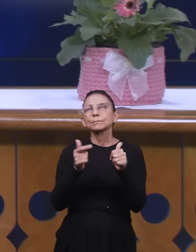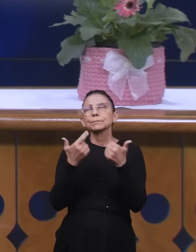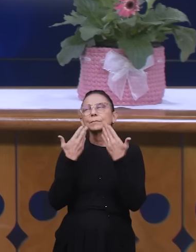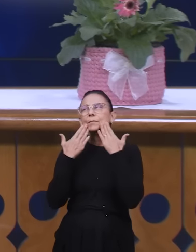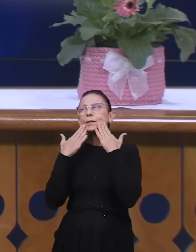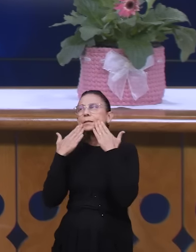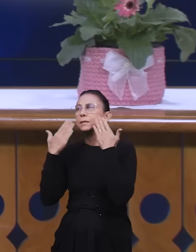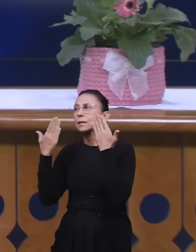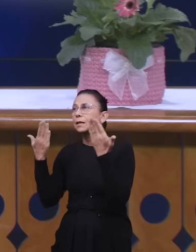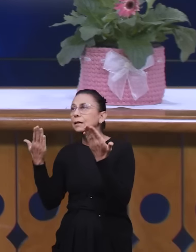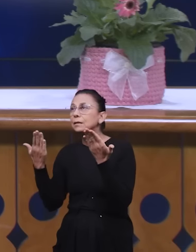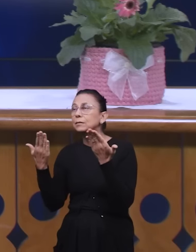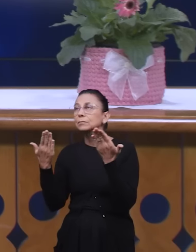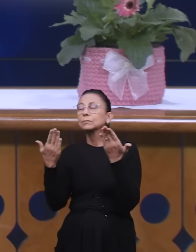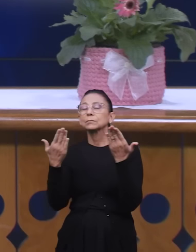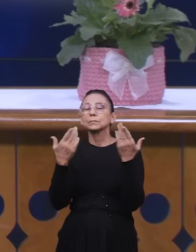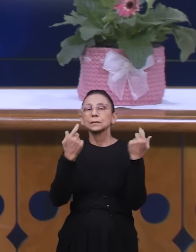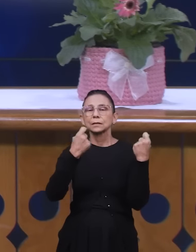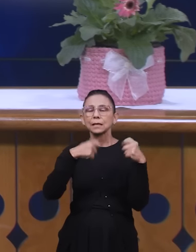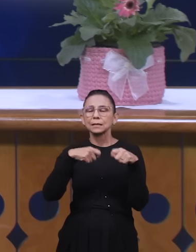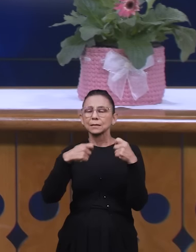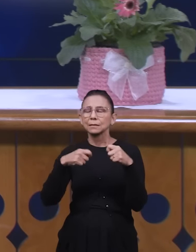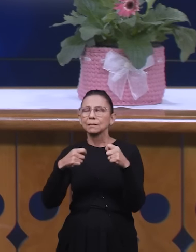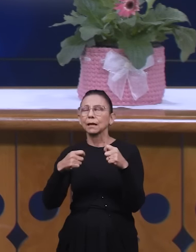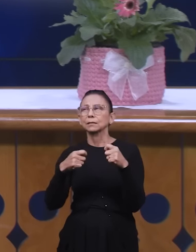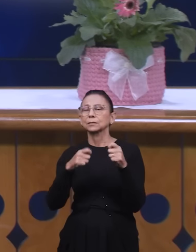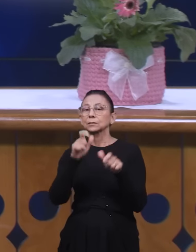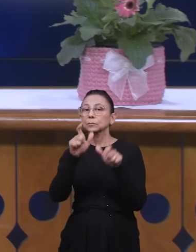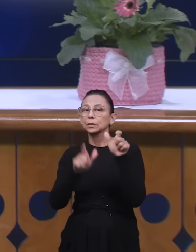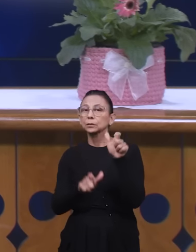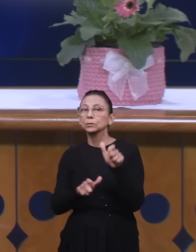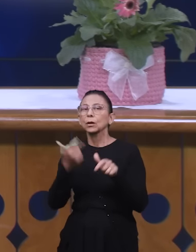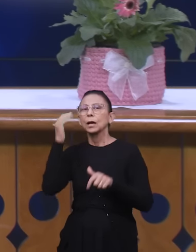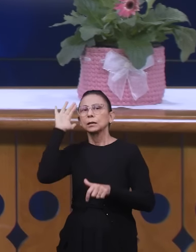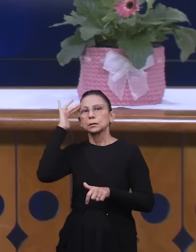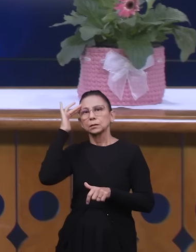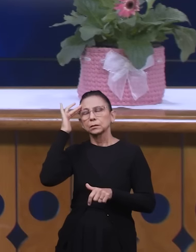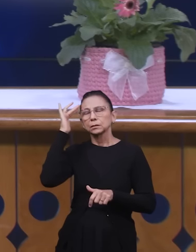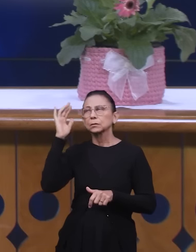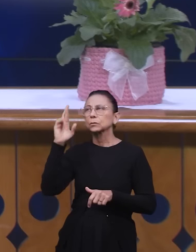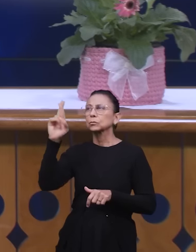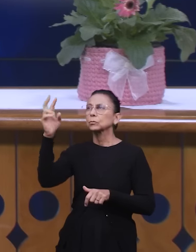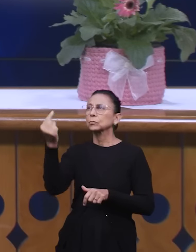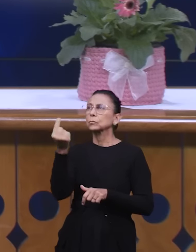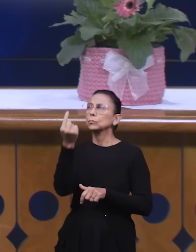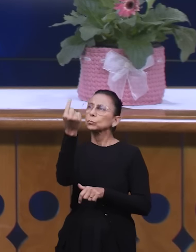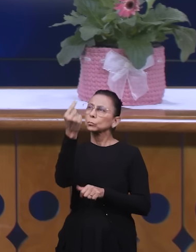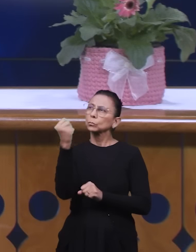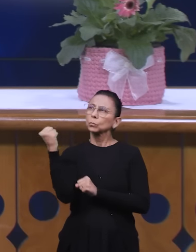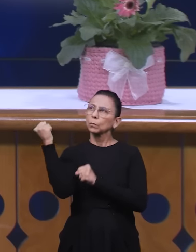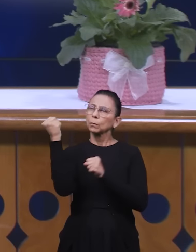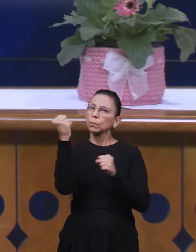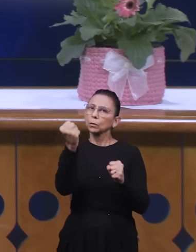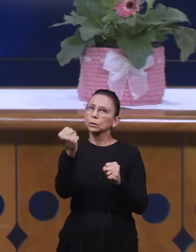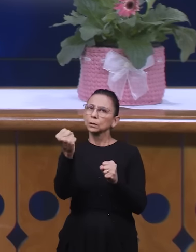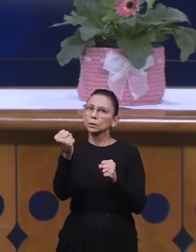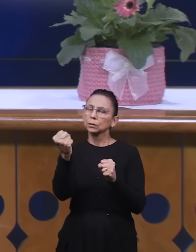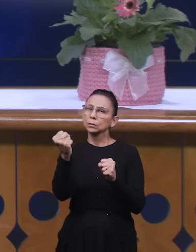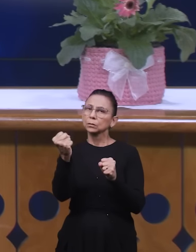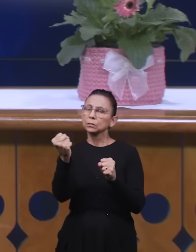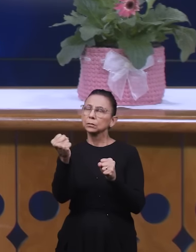Ti. Aqueles, Senhor Deus, que reconhecem que Tu és Deus poderoso e que